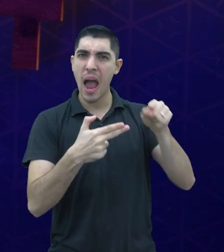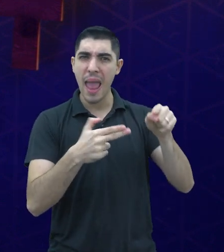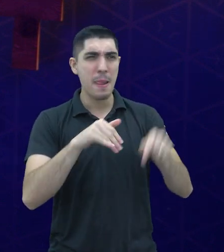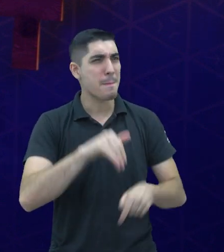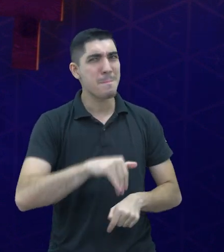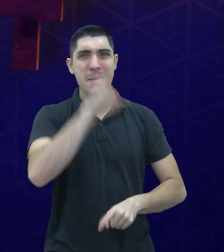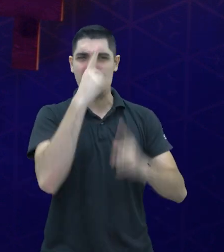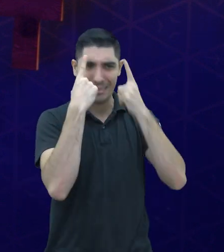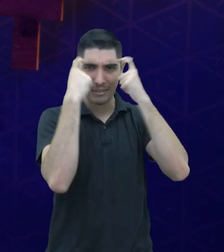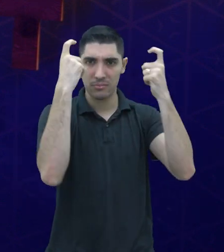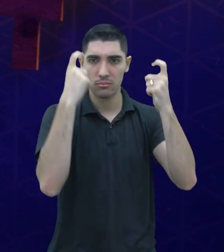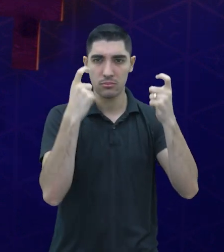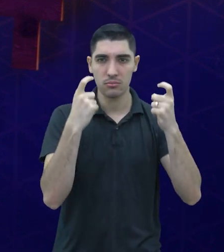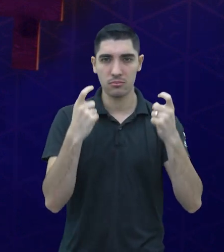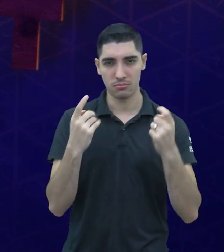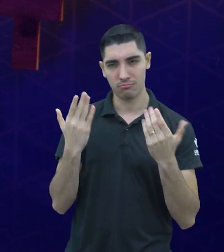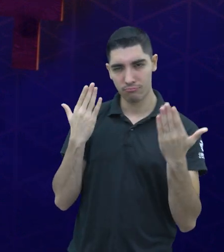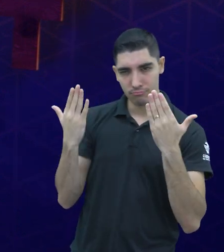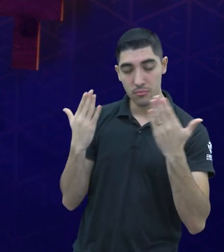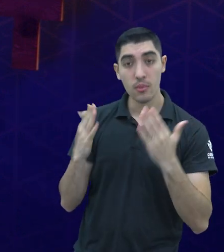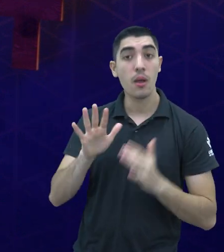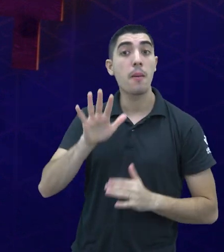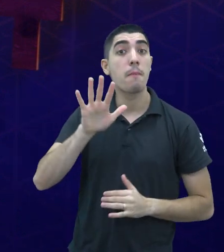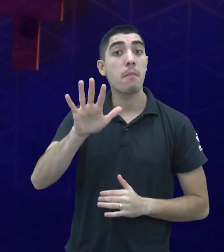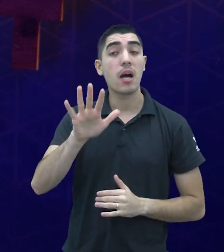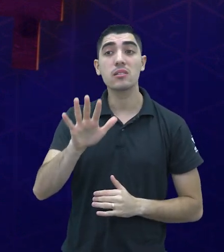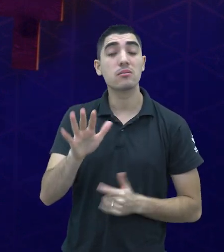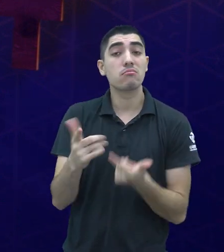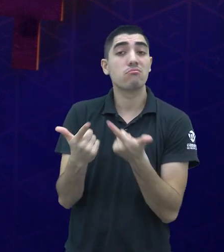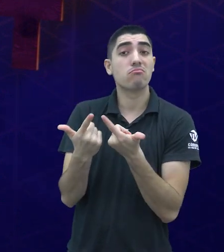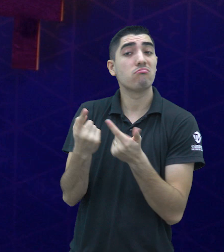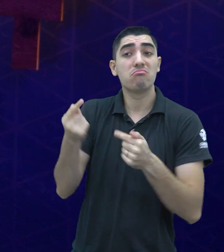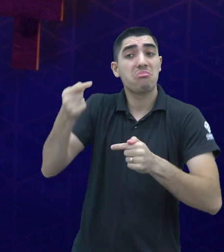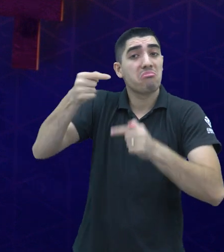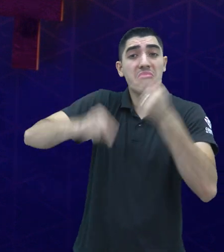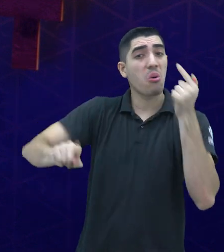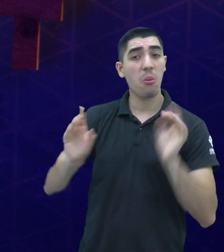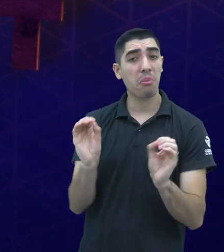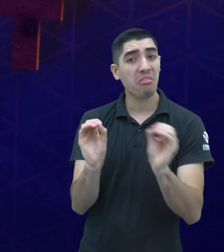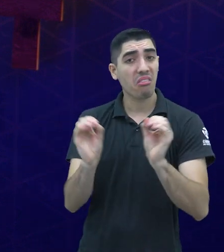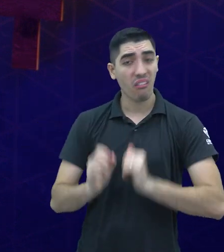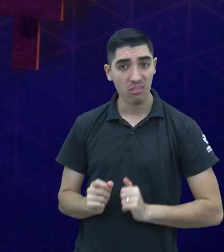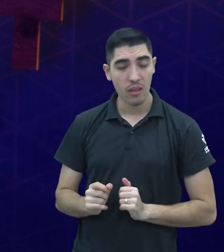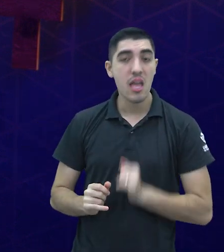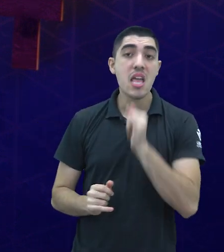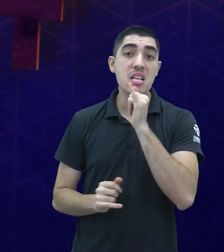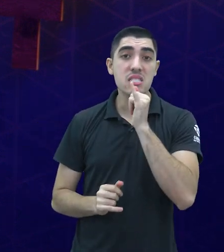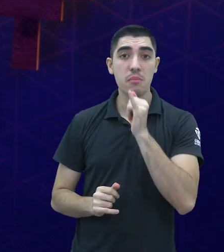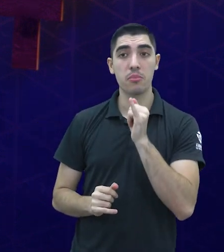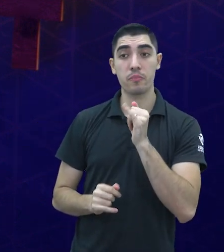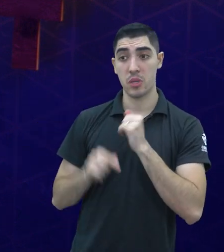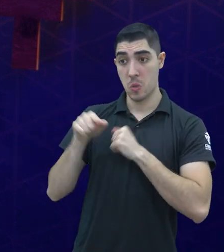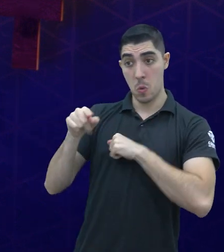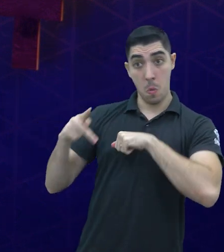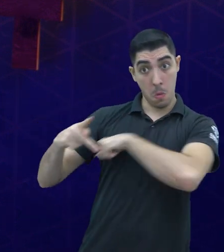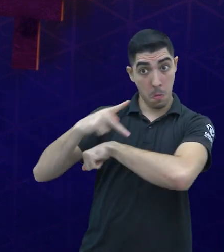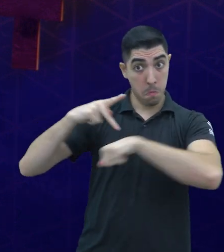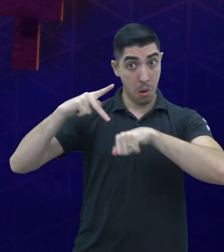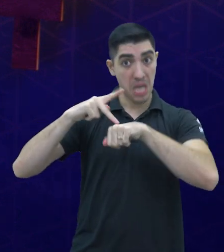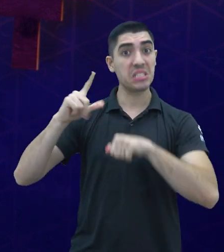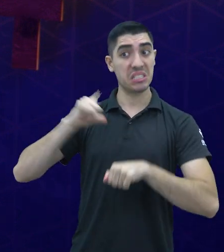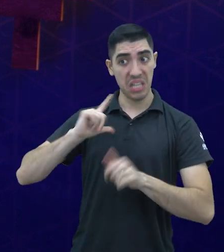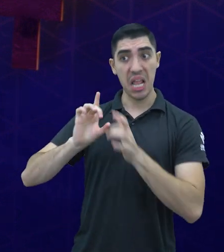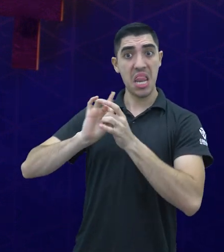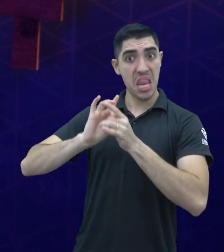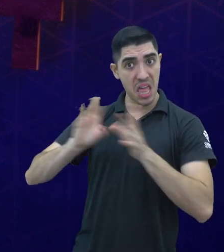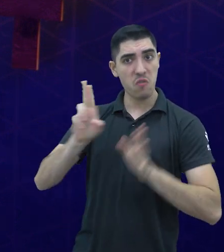mais violentos, ou vice-versa. E não tem uma relação com um país